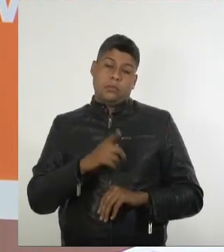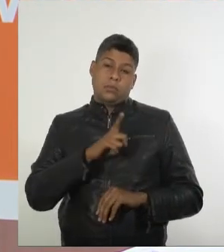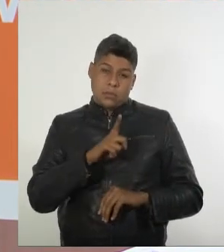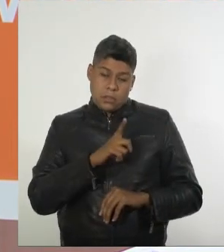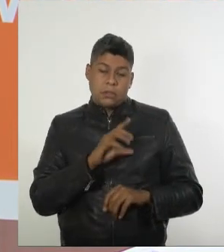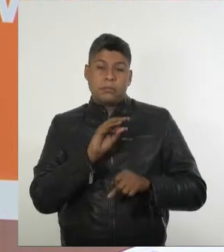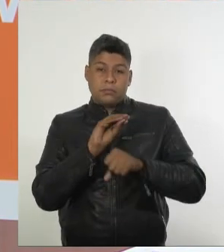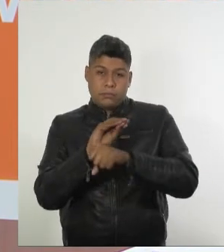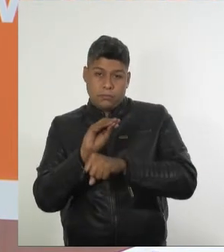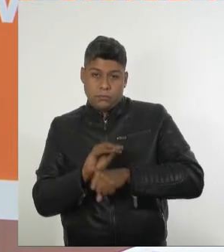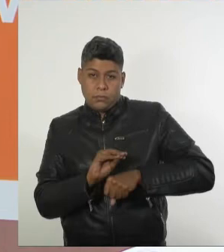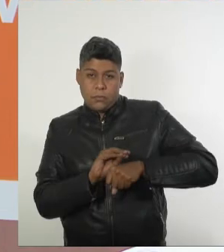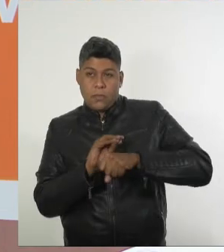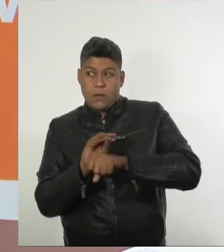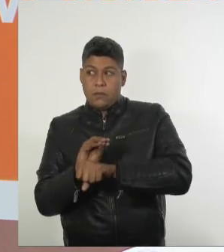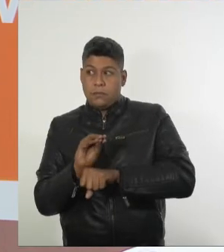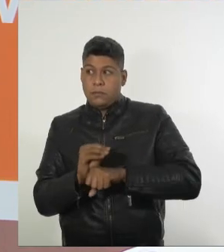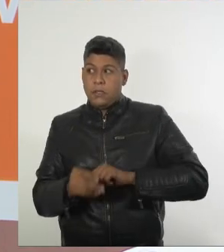medidas